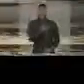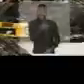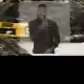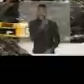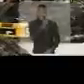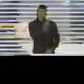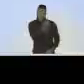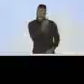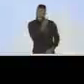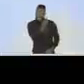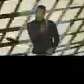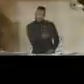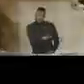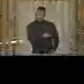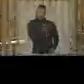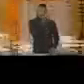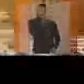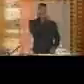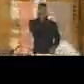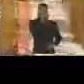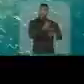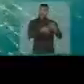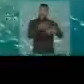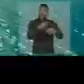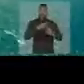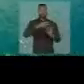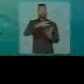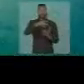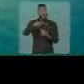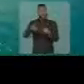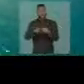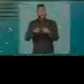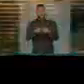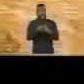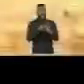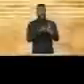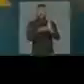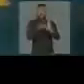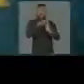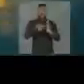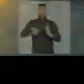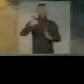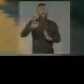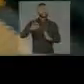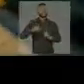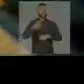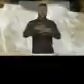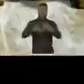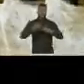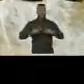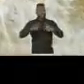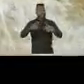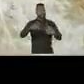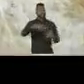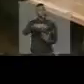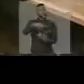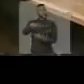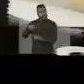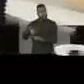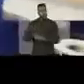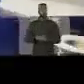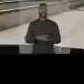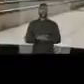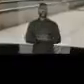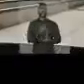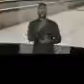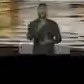saltou de 13ª para a 6ª economia mundial. E teve um crescimento maior que a média das economias mais avançadas